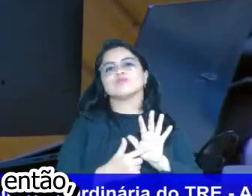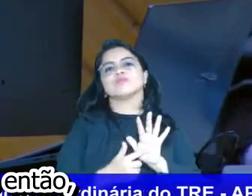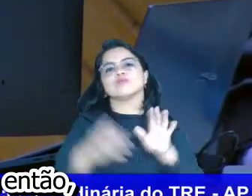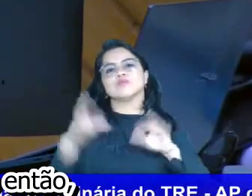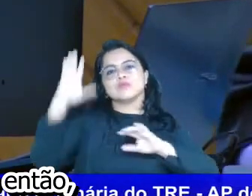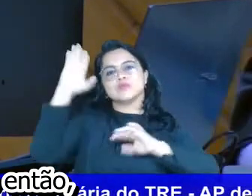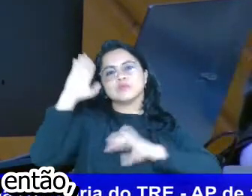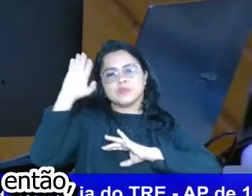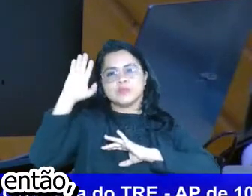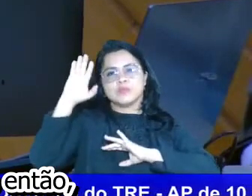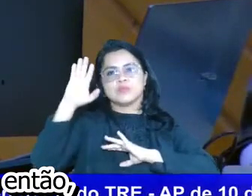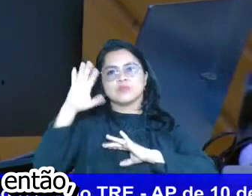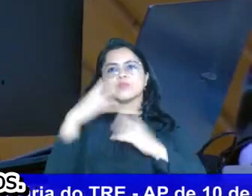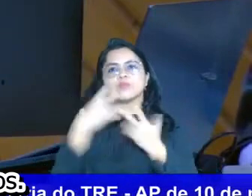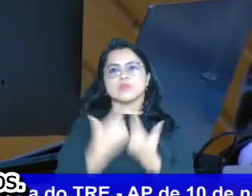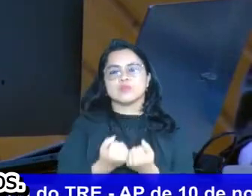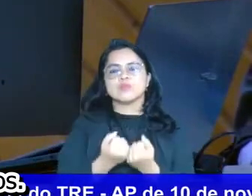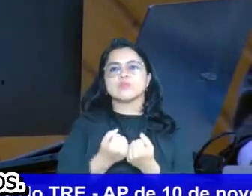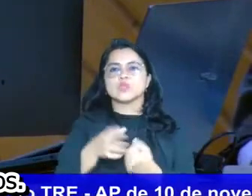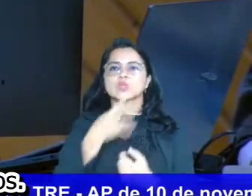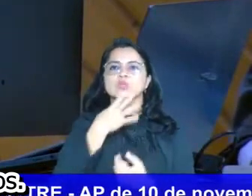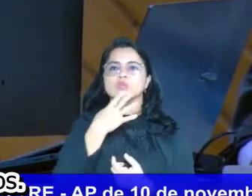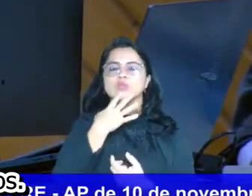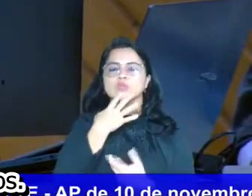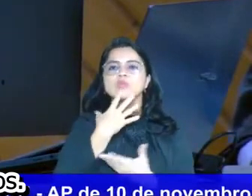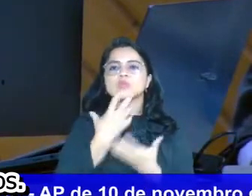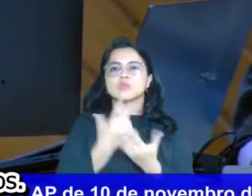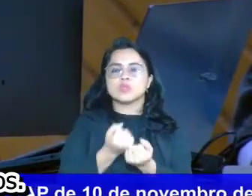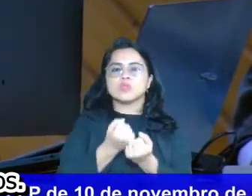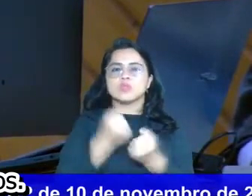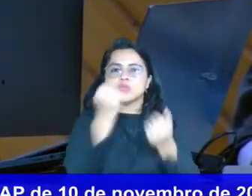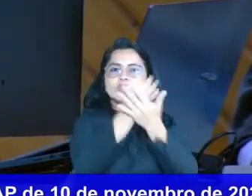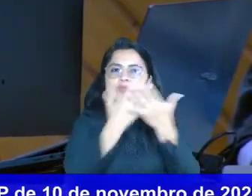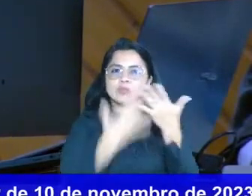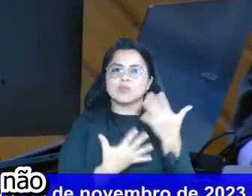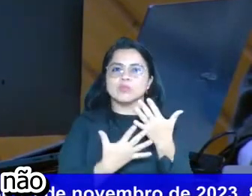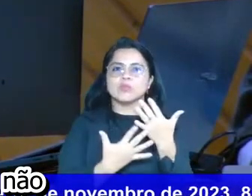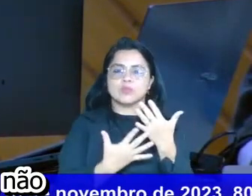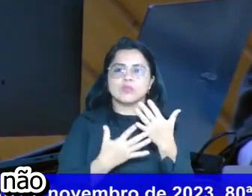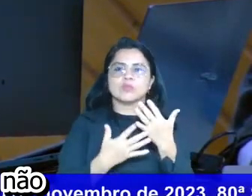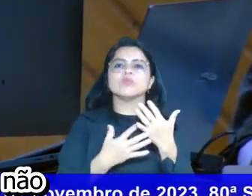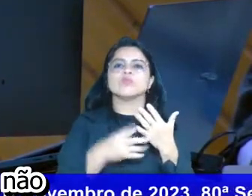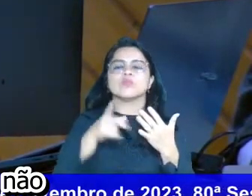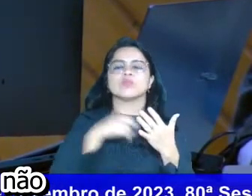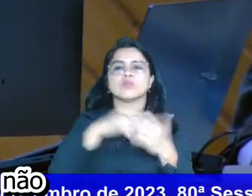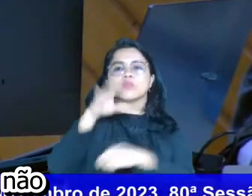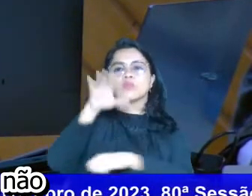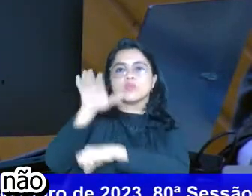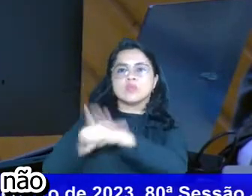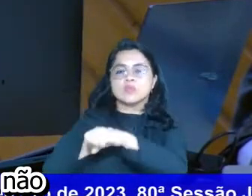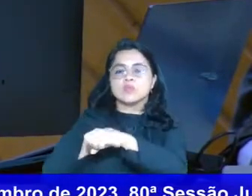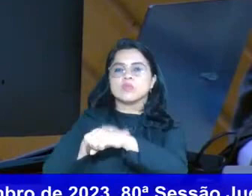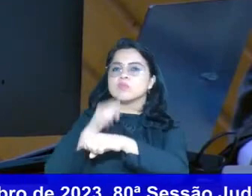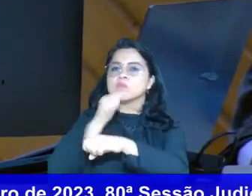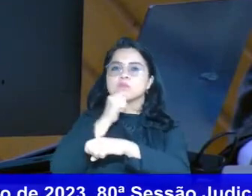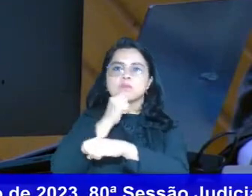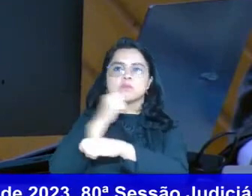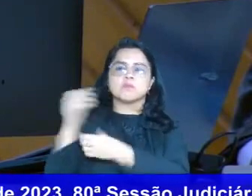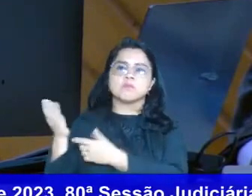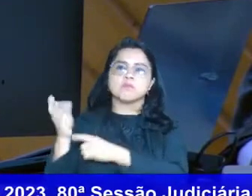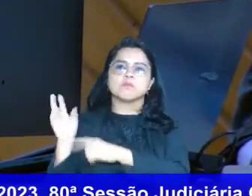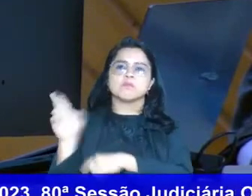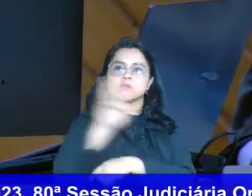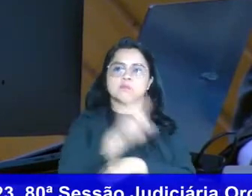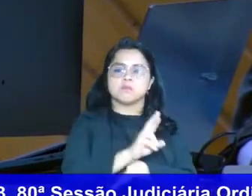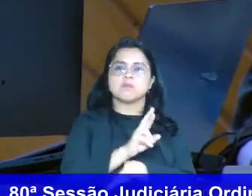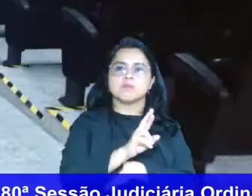pela candidata, requerendo, então, o conhecimento e o acolhimento dos embargos. Embora devidamente intimada, a embargada não apresentou